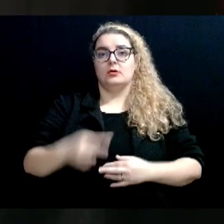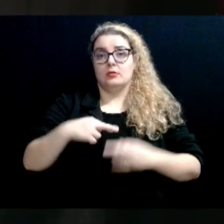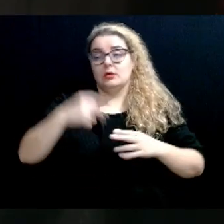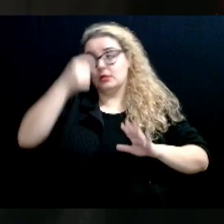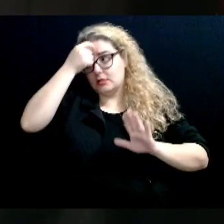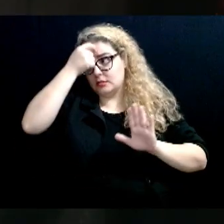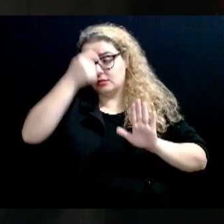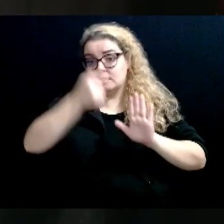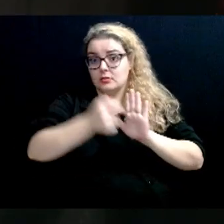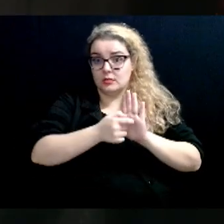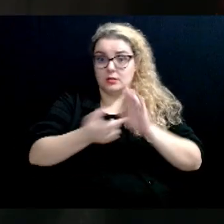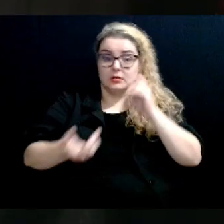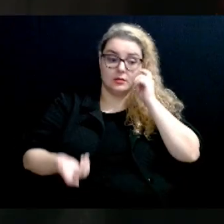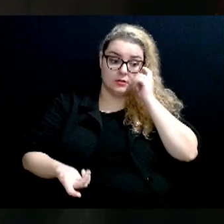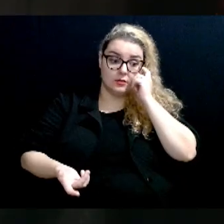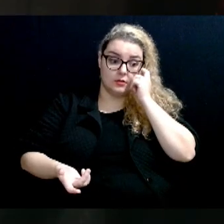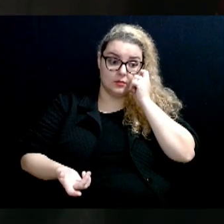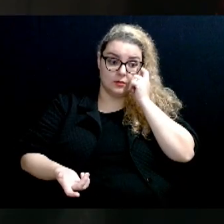precisa